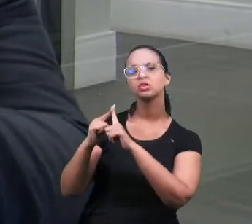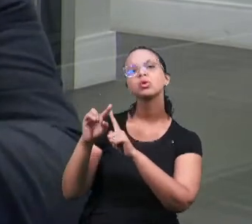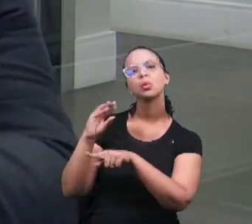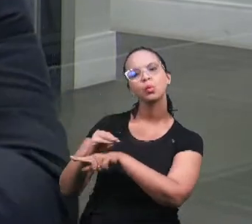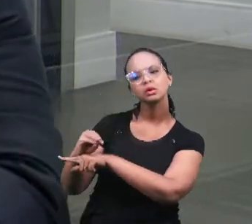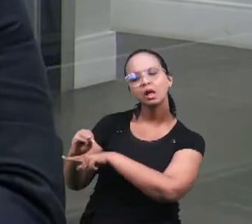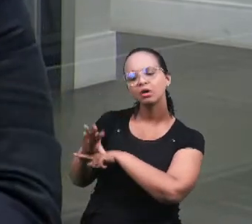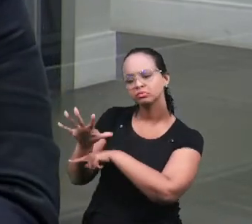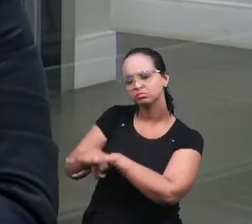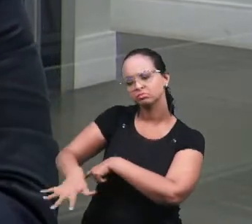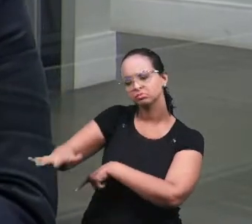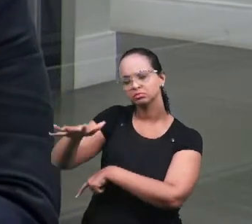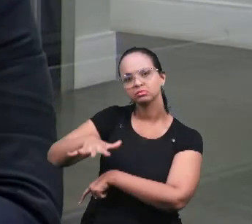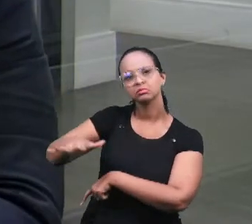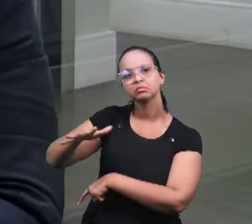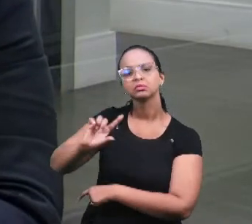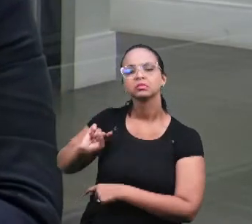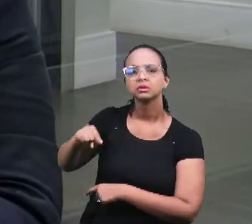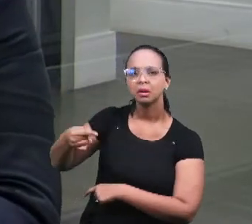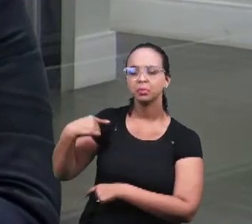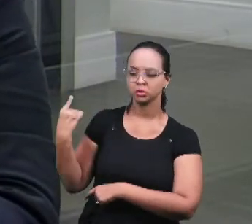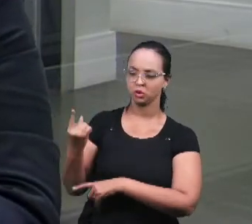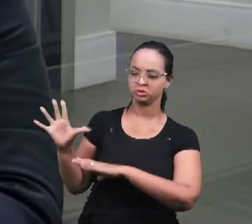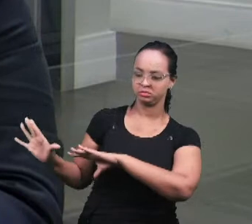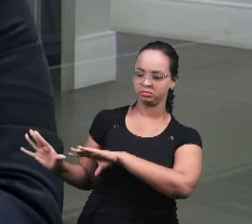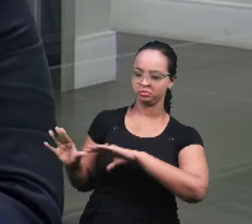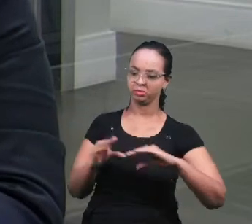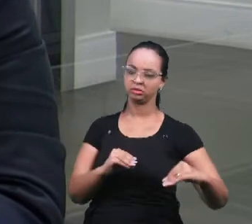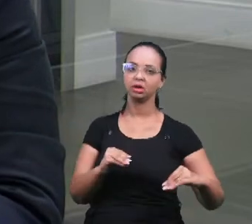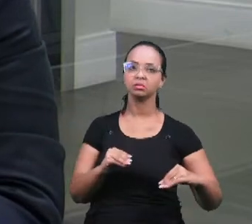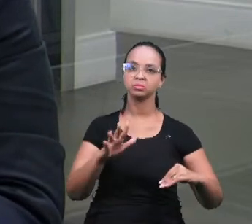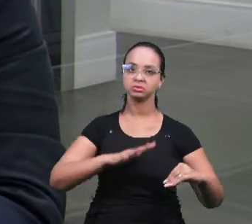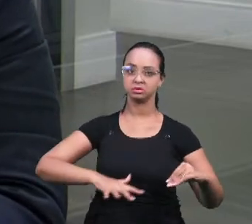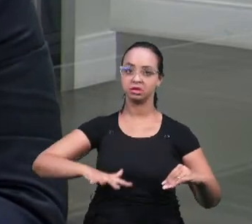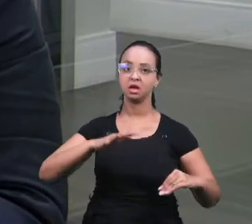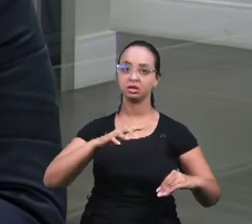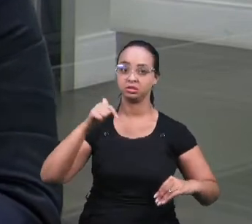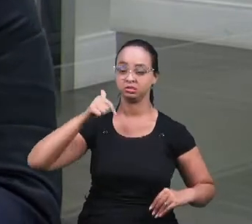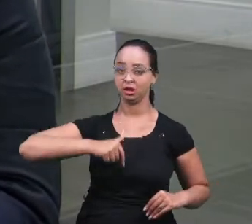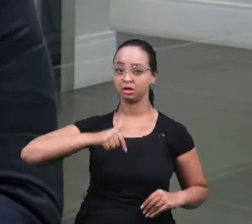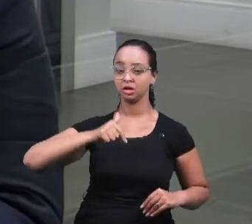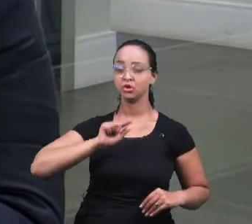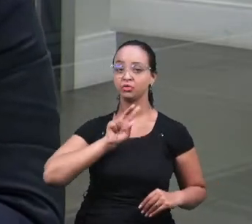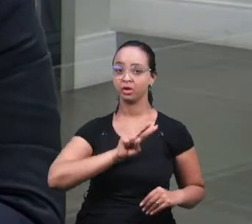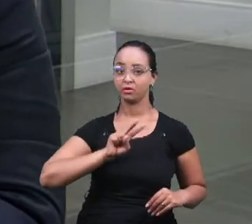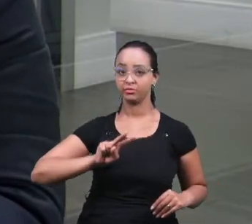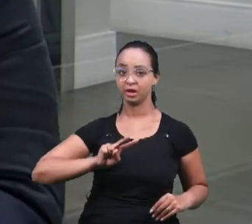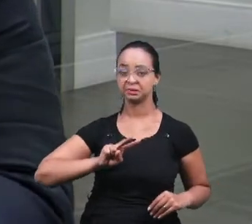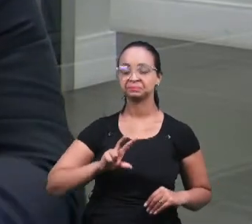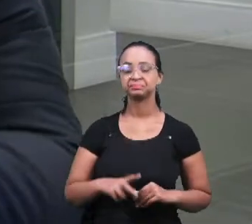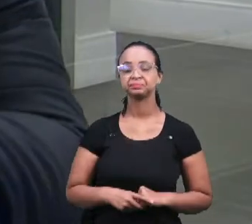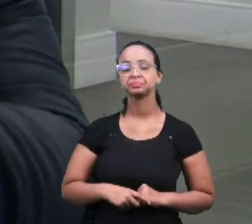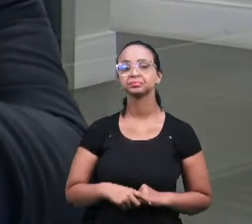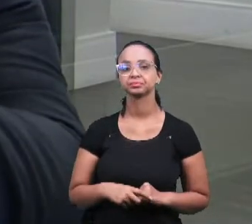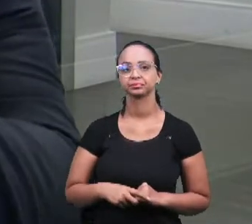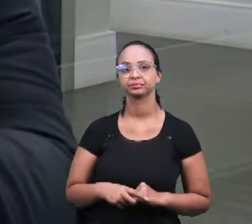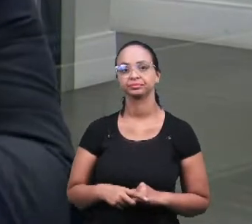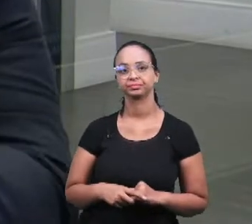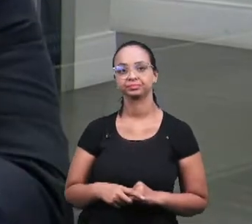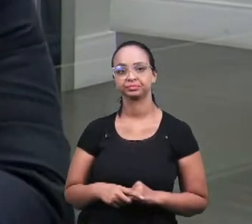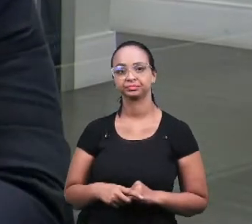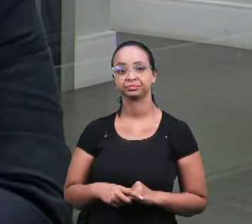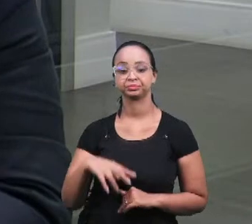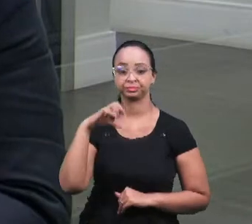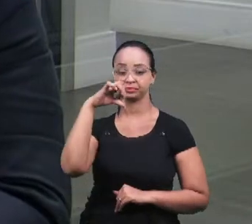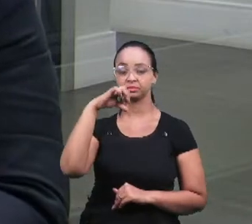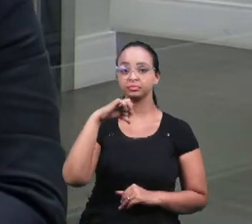igreja ali na região. Depois nos mudamos para uma outra área aqui de Vila Velha mesmo. E desses